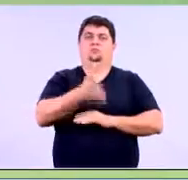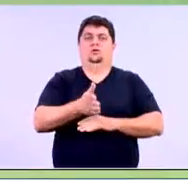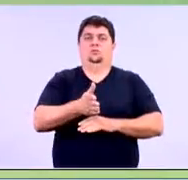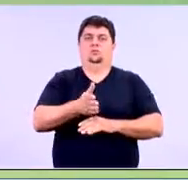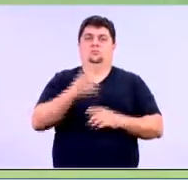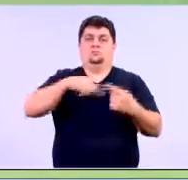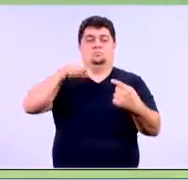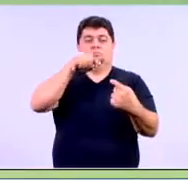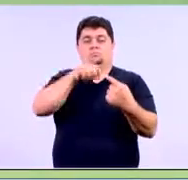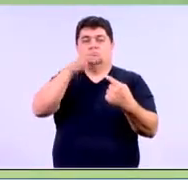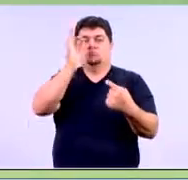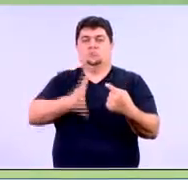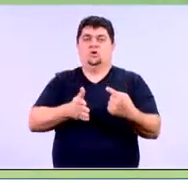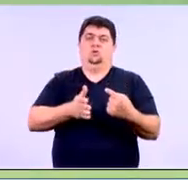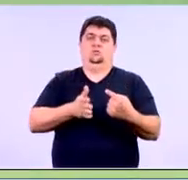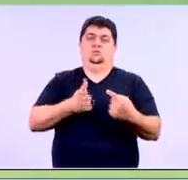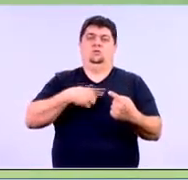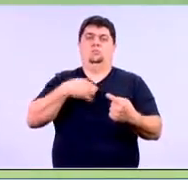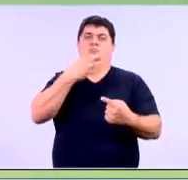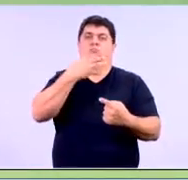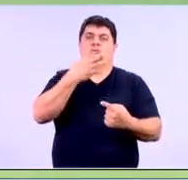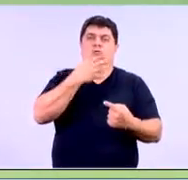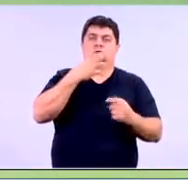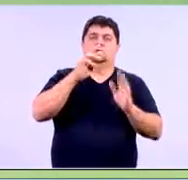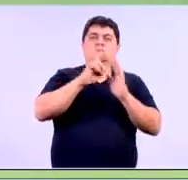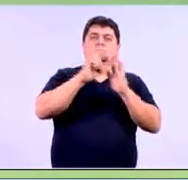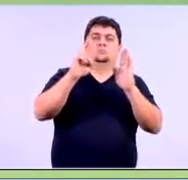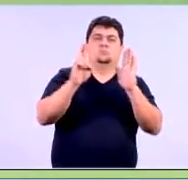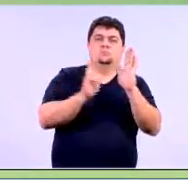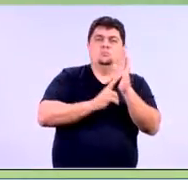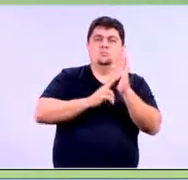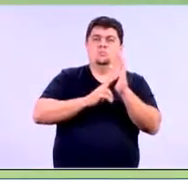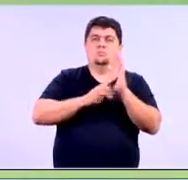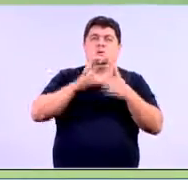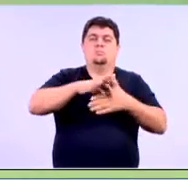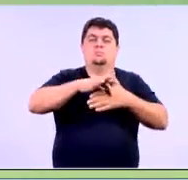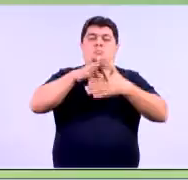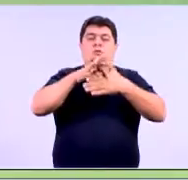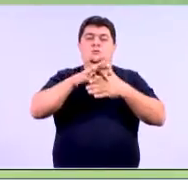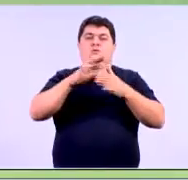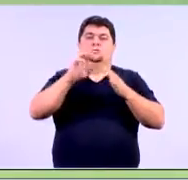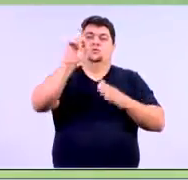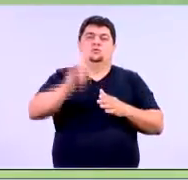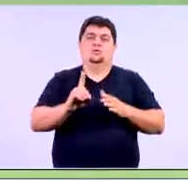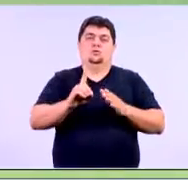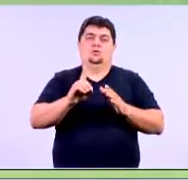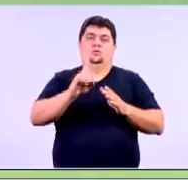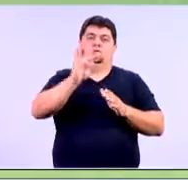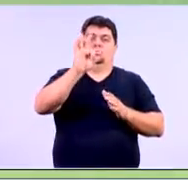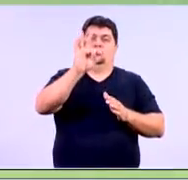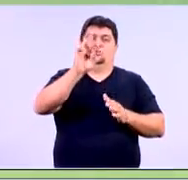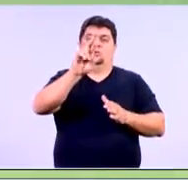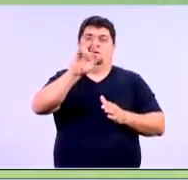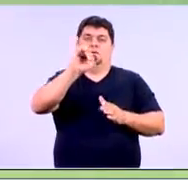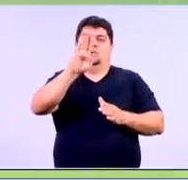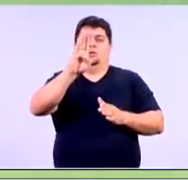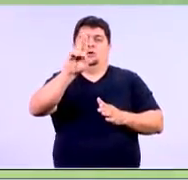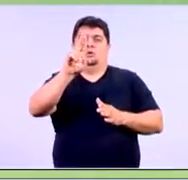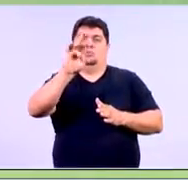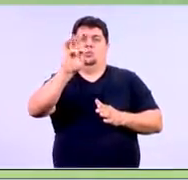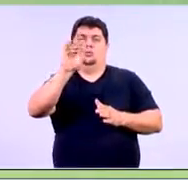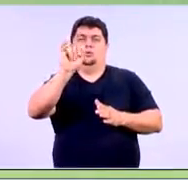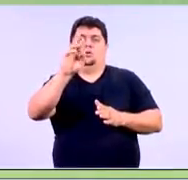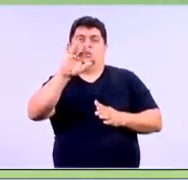geral, que diz respeito a conhecer as normas e os princípios do direito tributário, para que possa aplicar